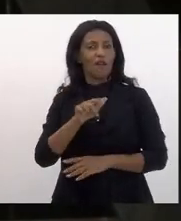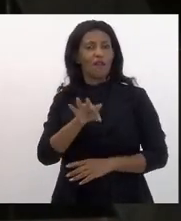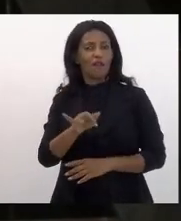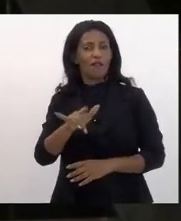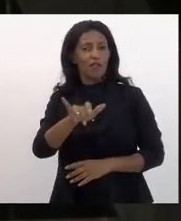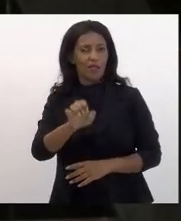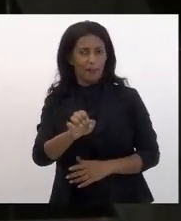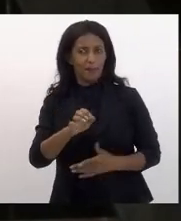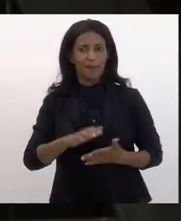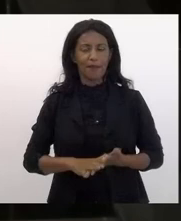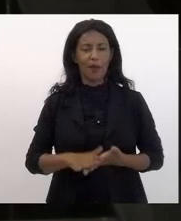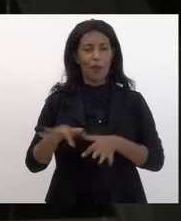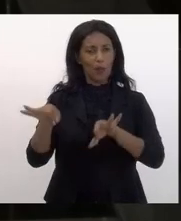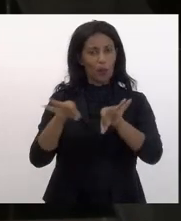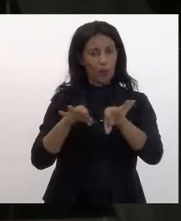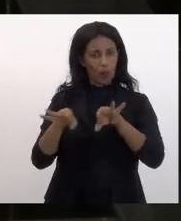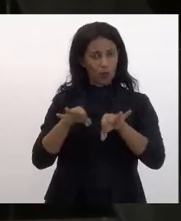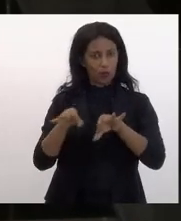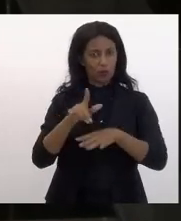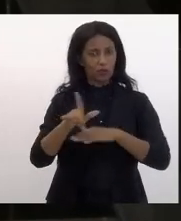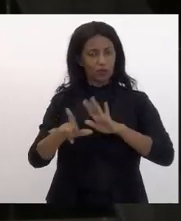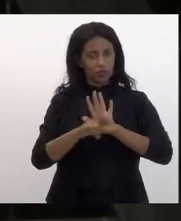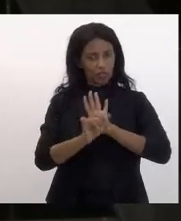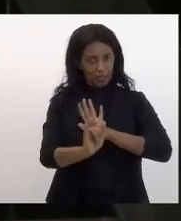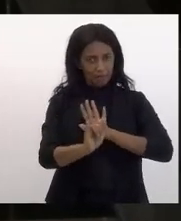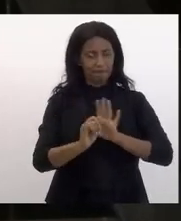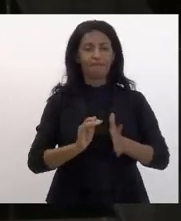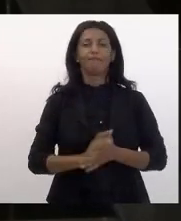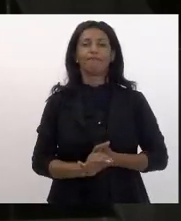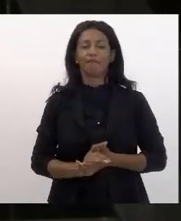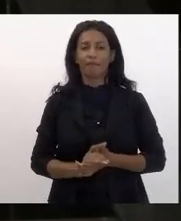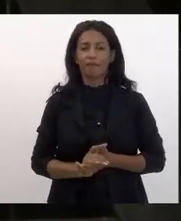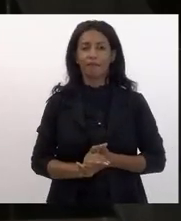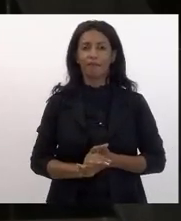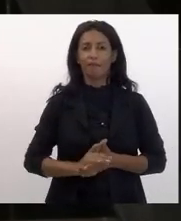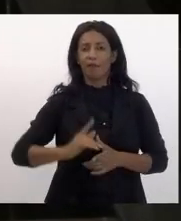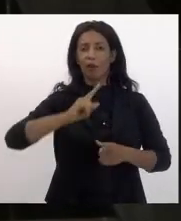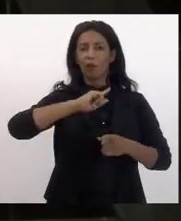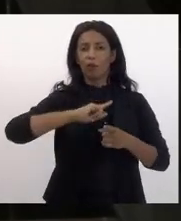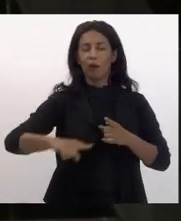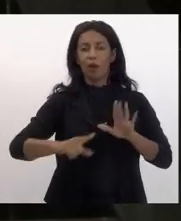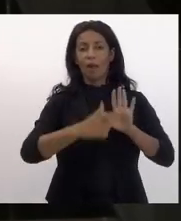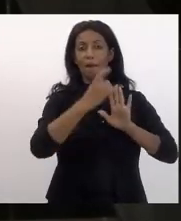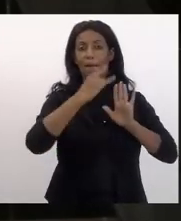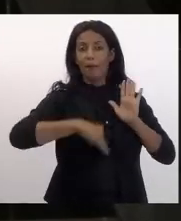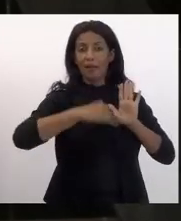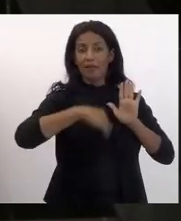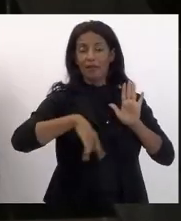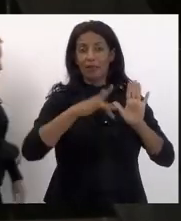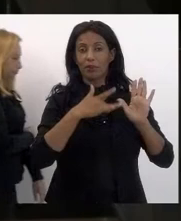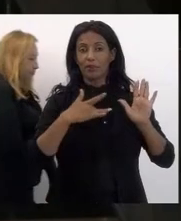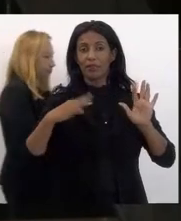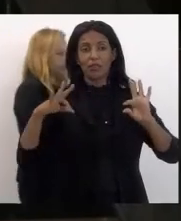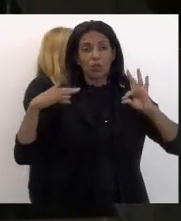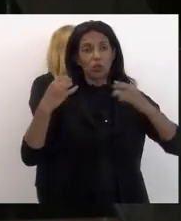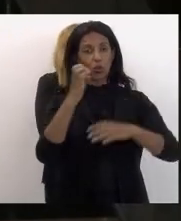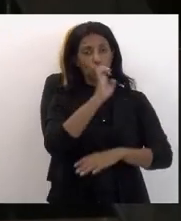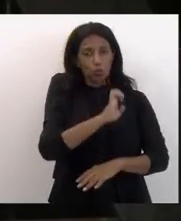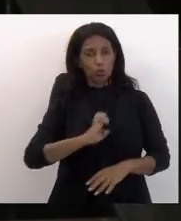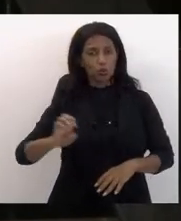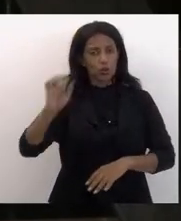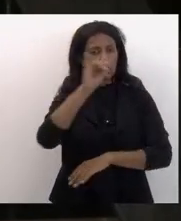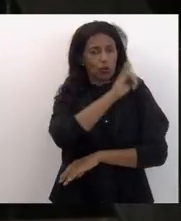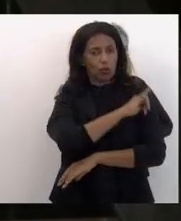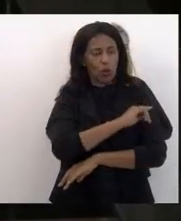Soares, um projeto de lei que barra o passaporte sanitário em todo o estado do Rio de Janeiro, porque